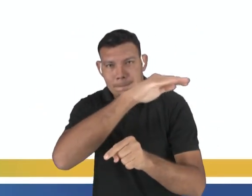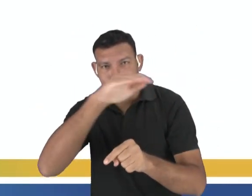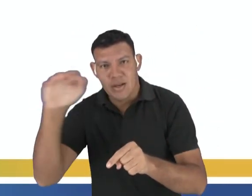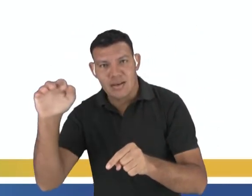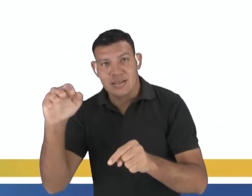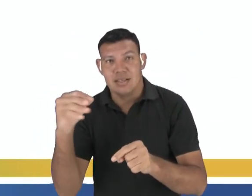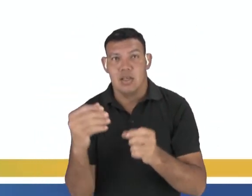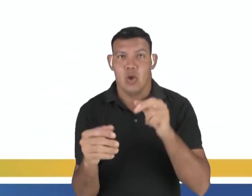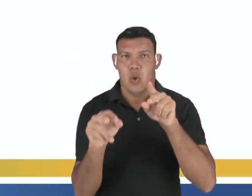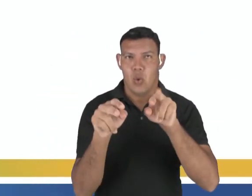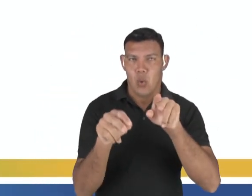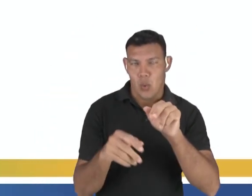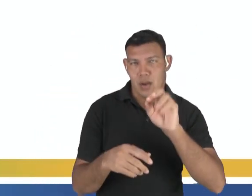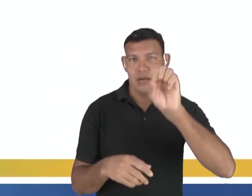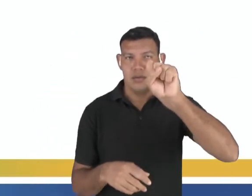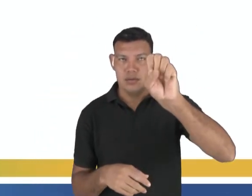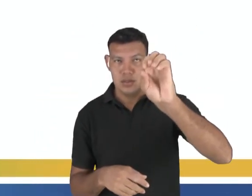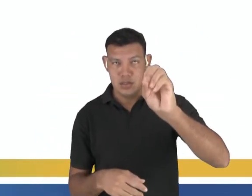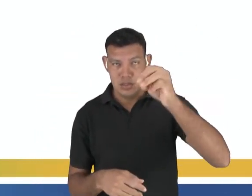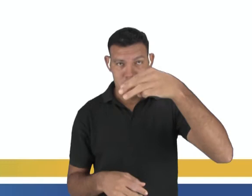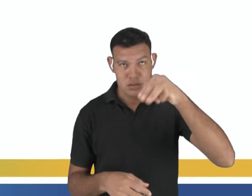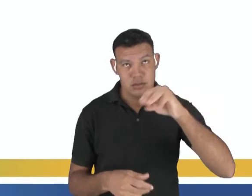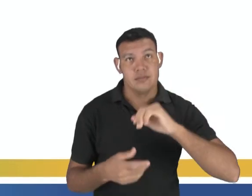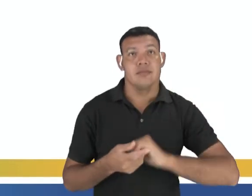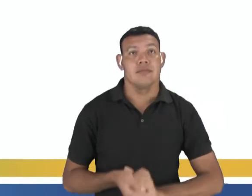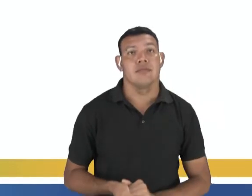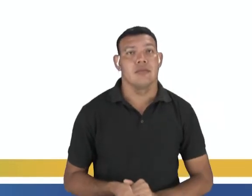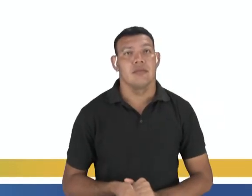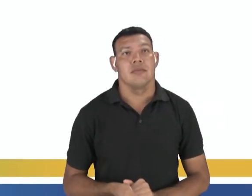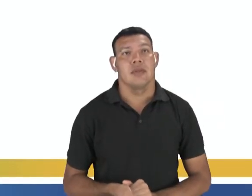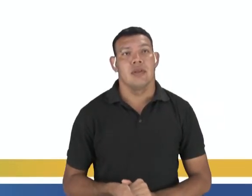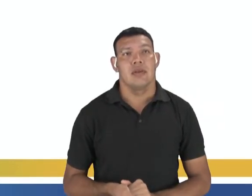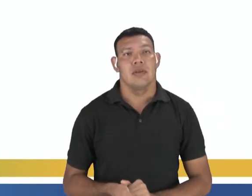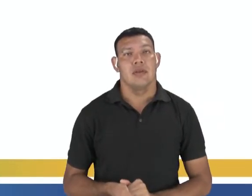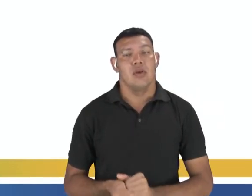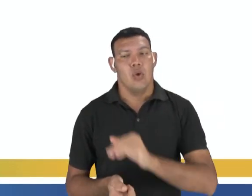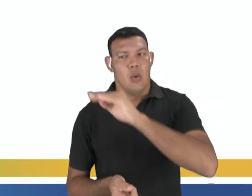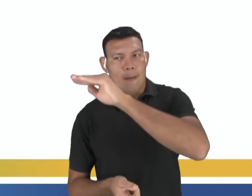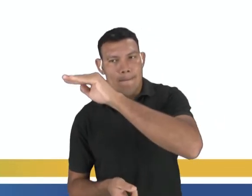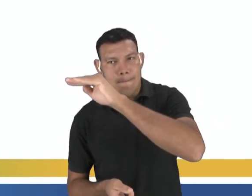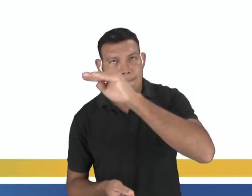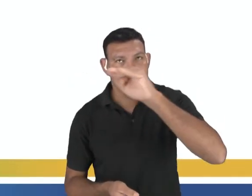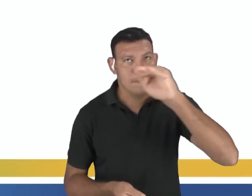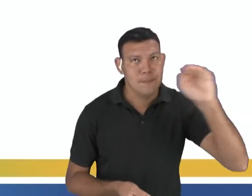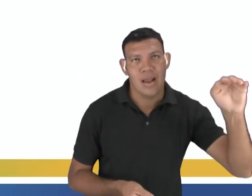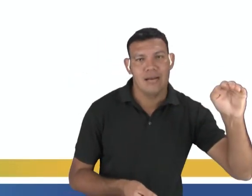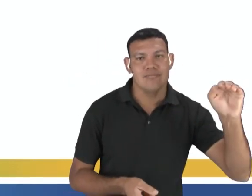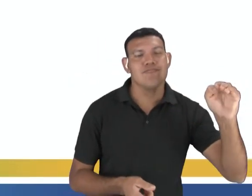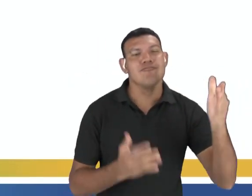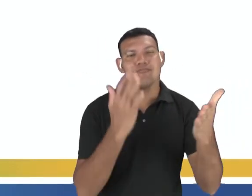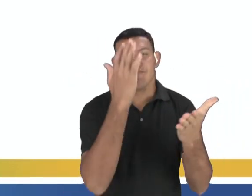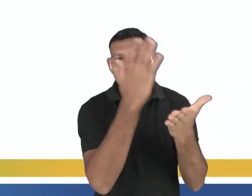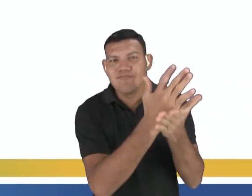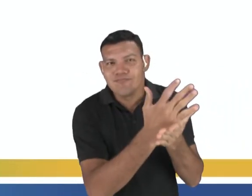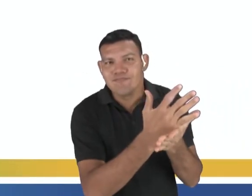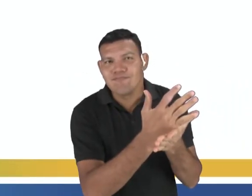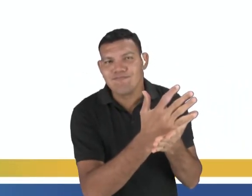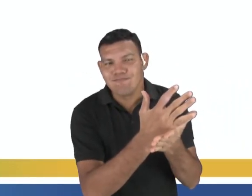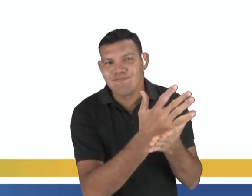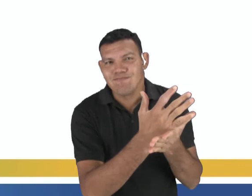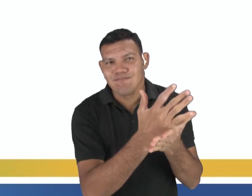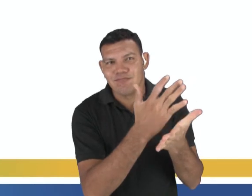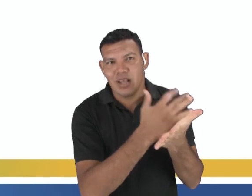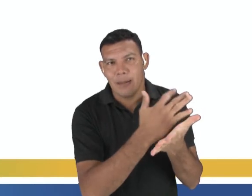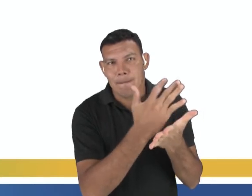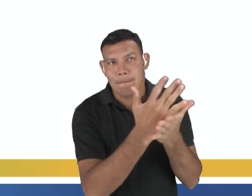centro, né? Dividindo a circunferência, a forma circular ao meio. O raio de uma circunferência é a metade do diâmetro. Então,